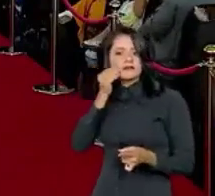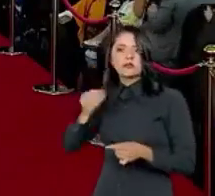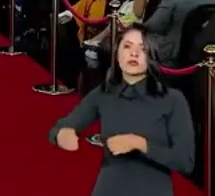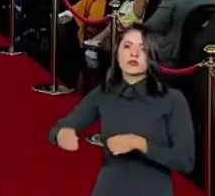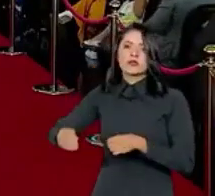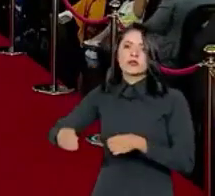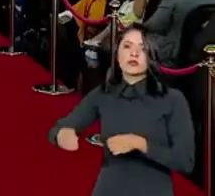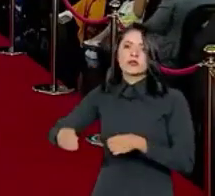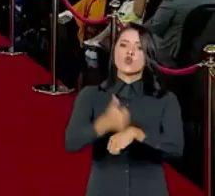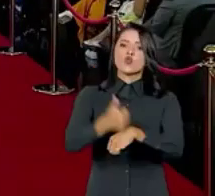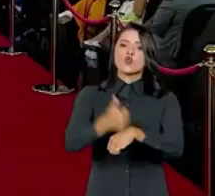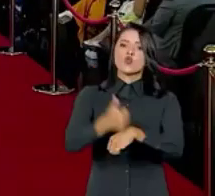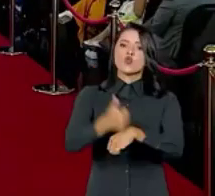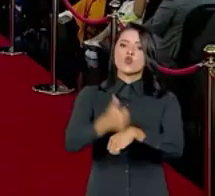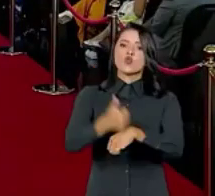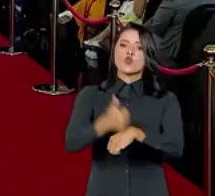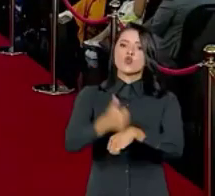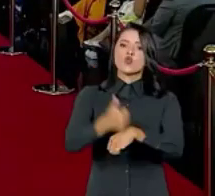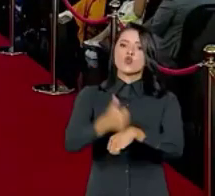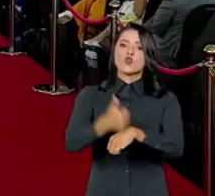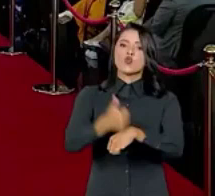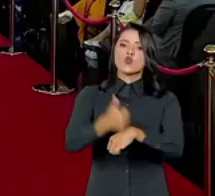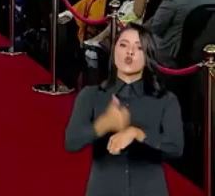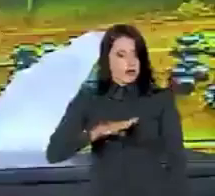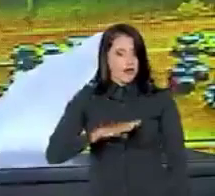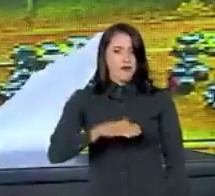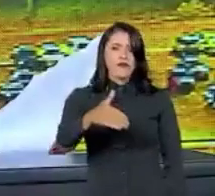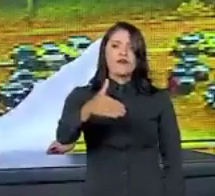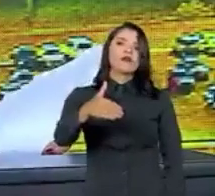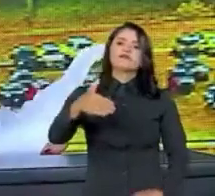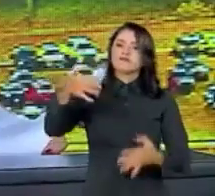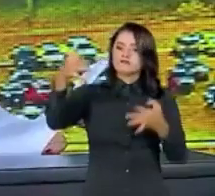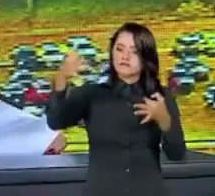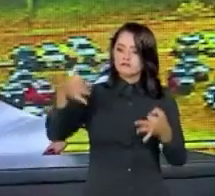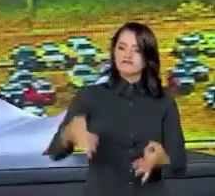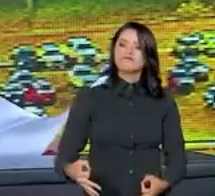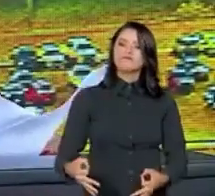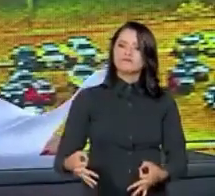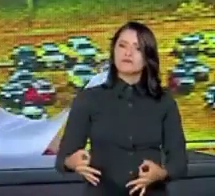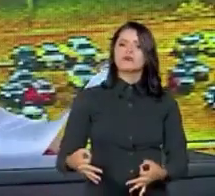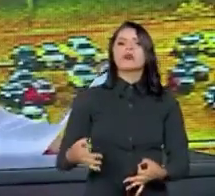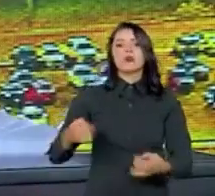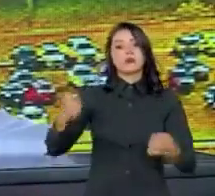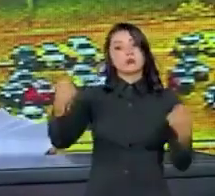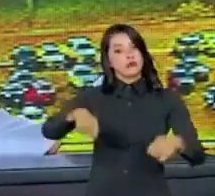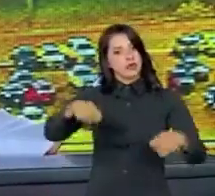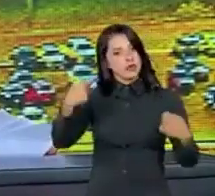Por isso que, com coragem e lucidez, é